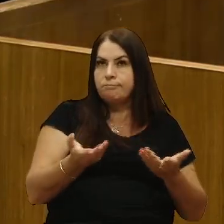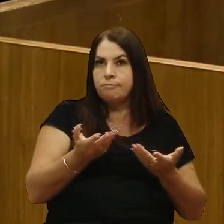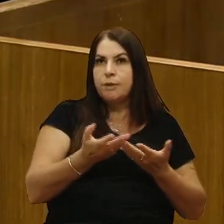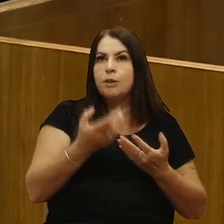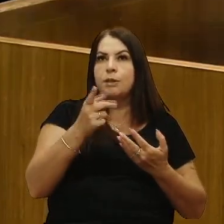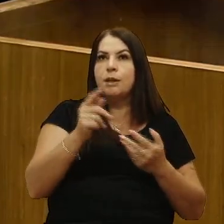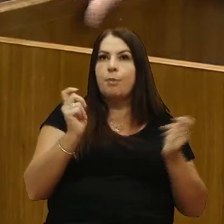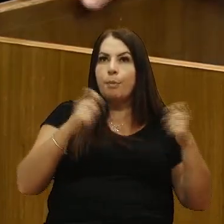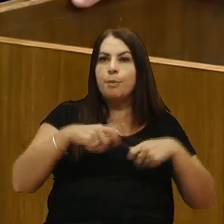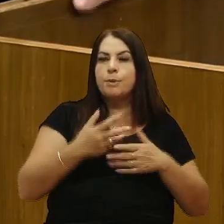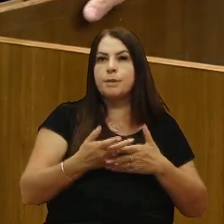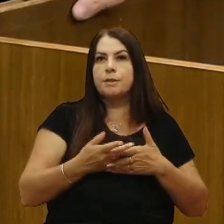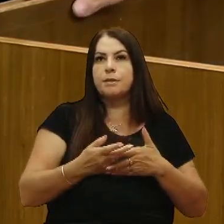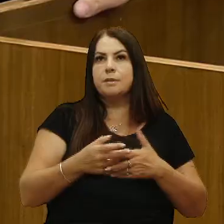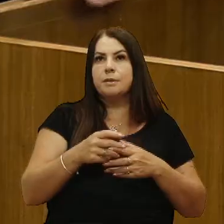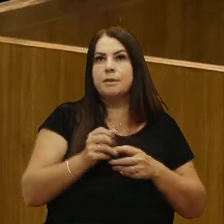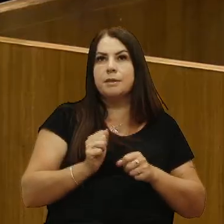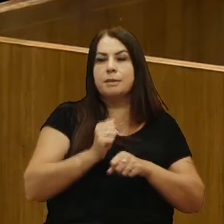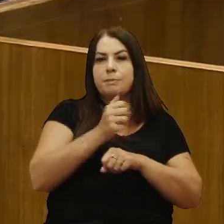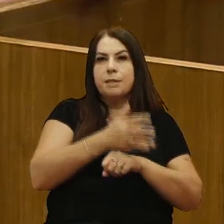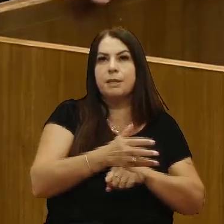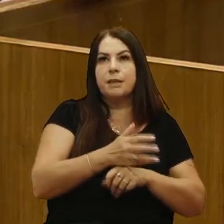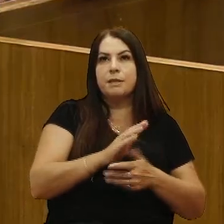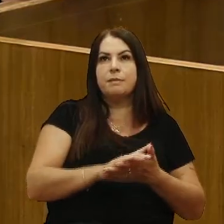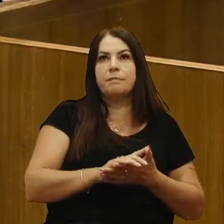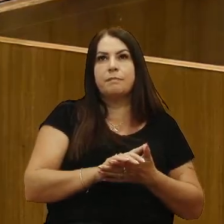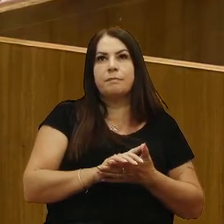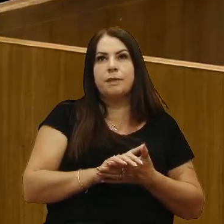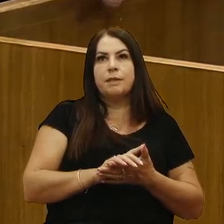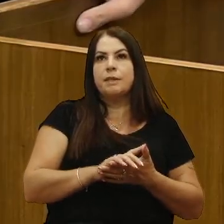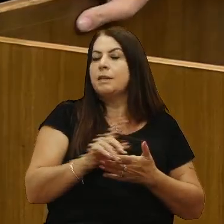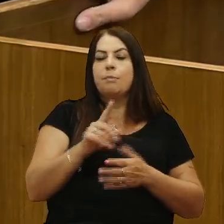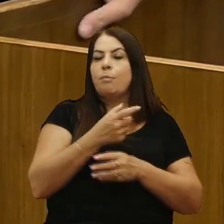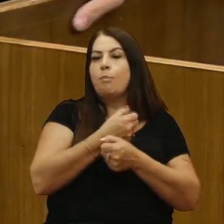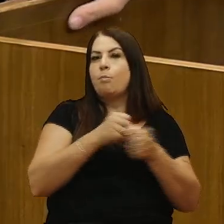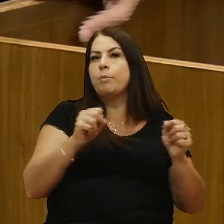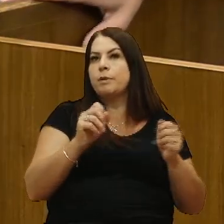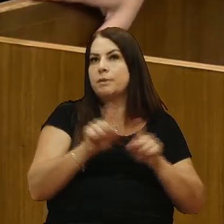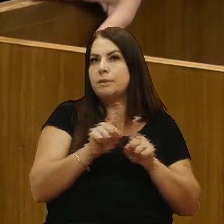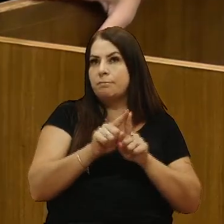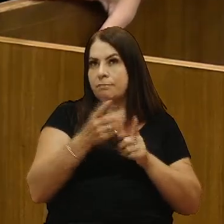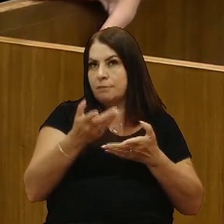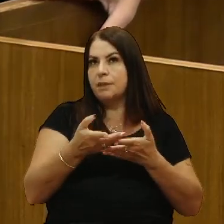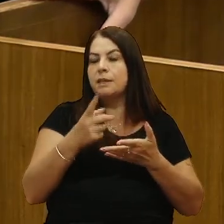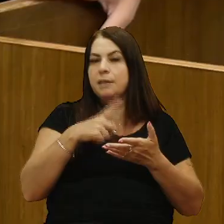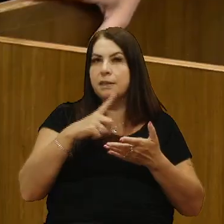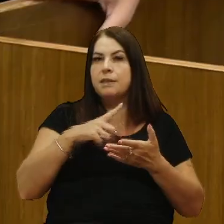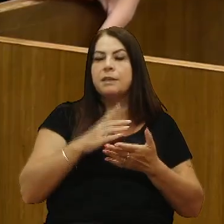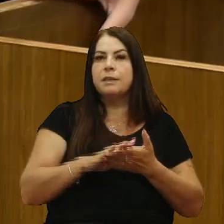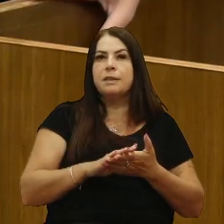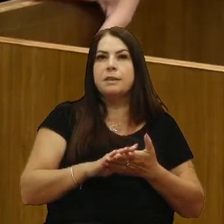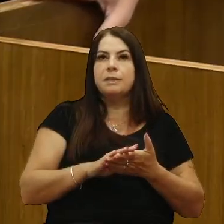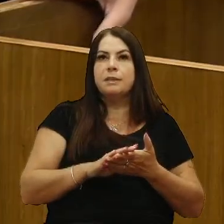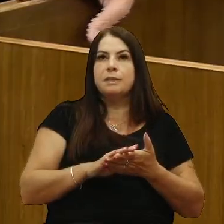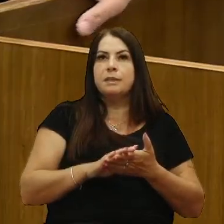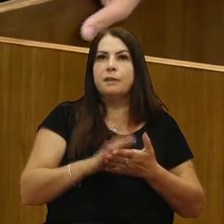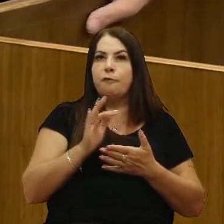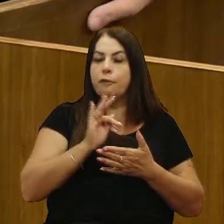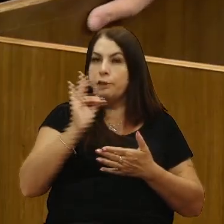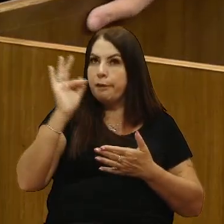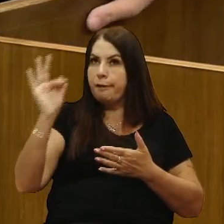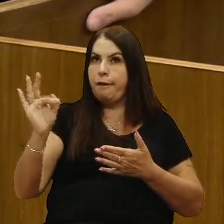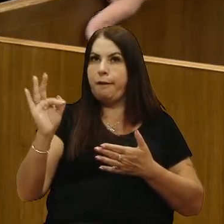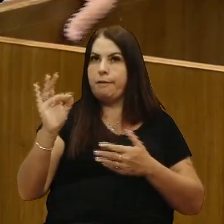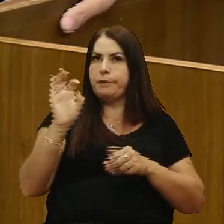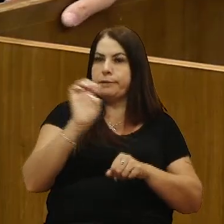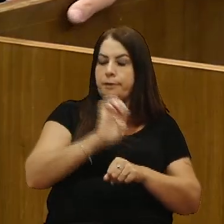uma possibilidade de feminicídio essa madrugada, e isso é inaceitável. Então, nós estamos tendo, né, medidas federais,